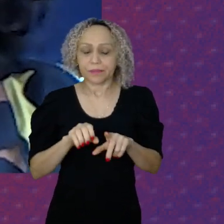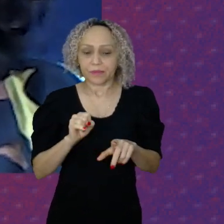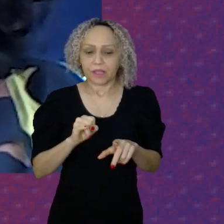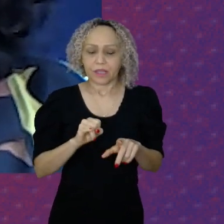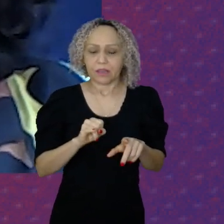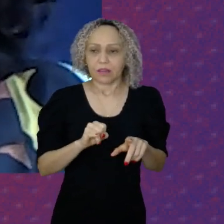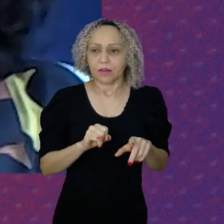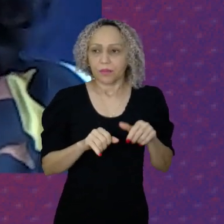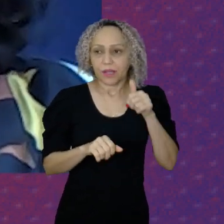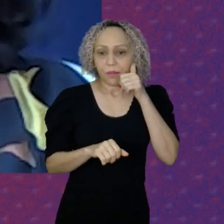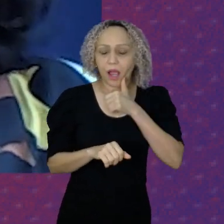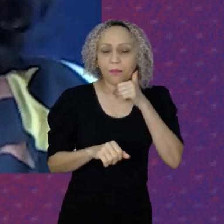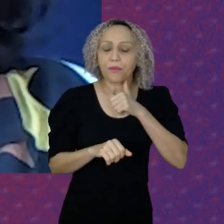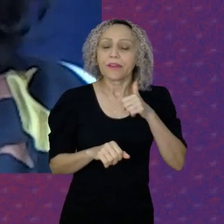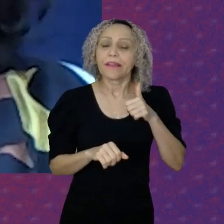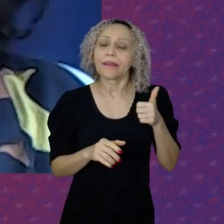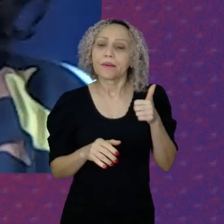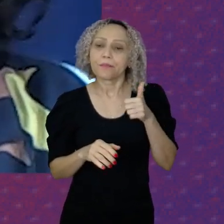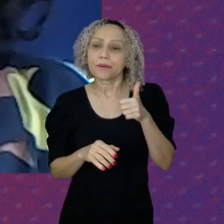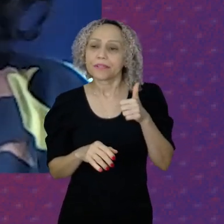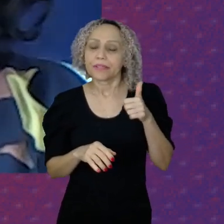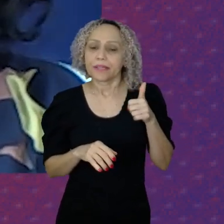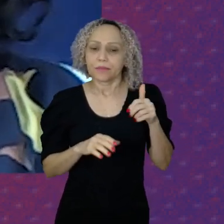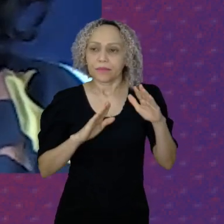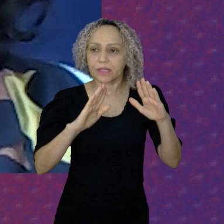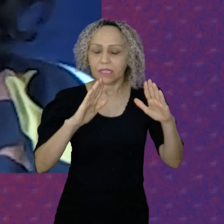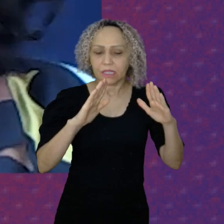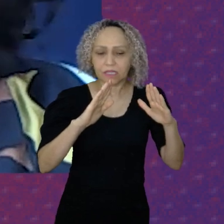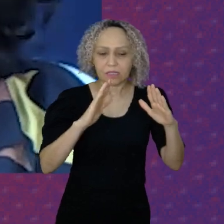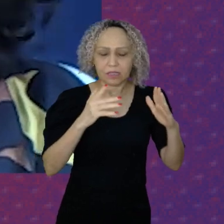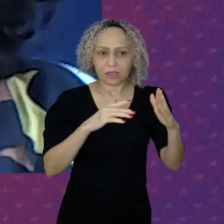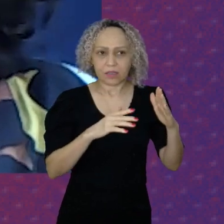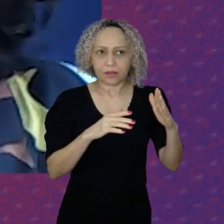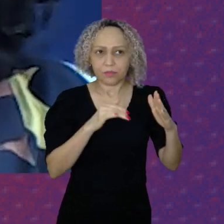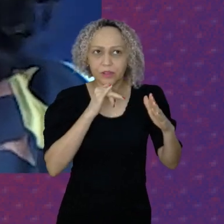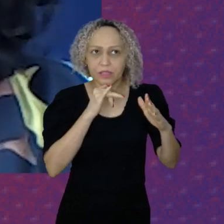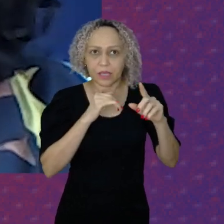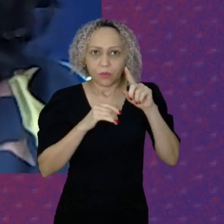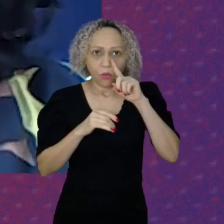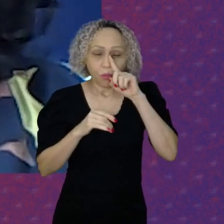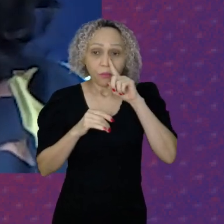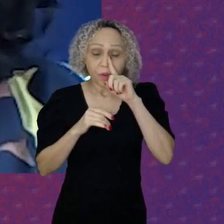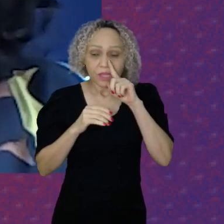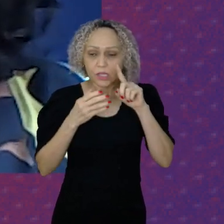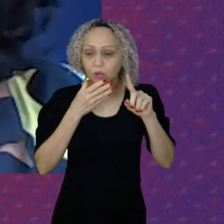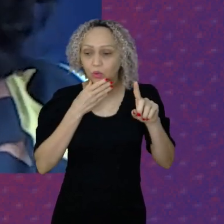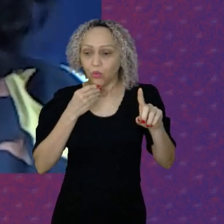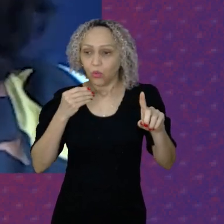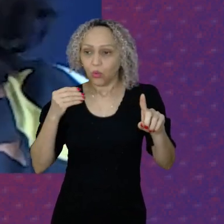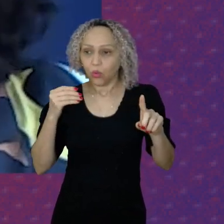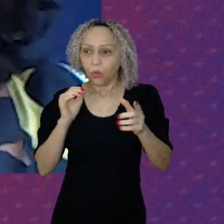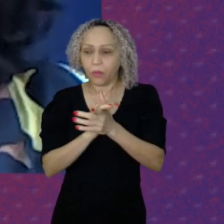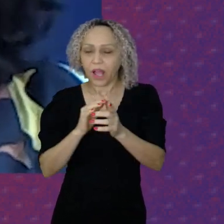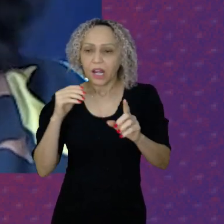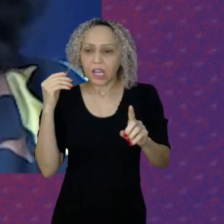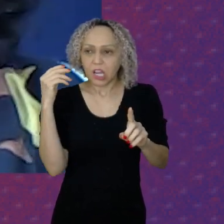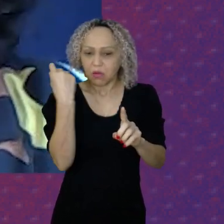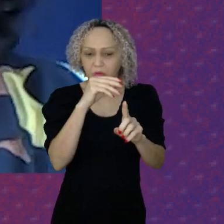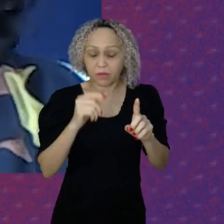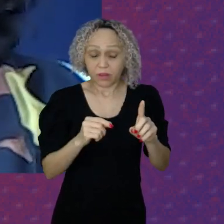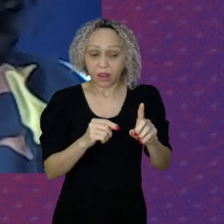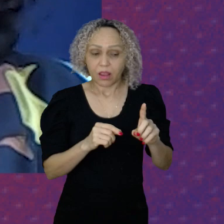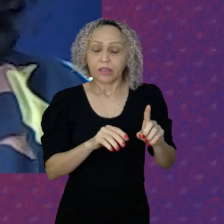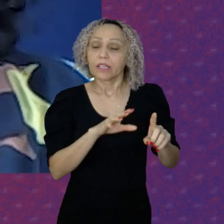né, à casa da mulher que está numa situação de perigo. Não só nesse